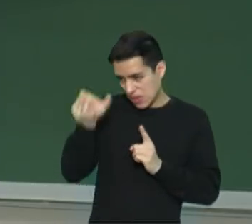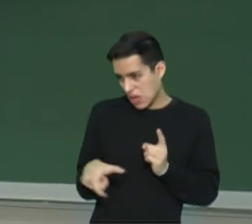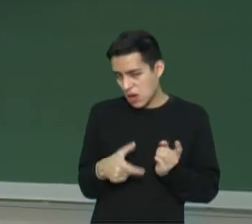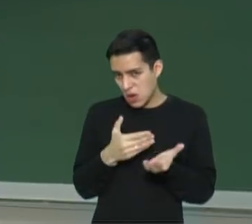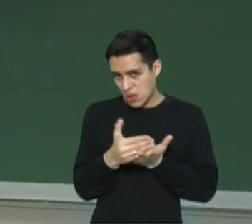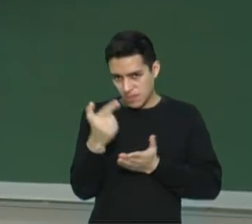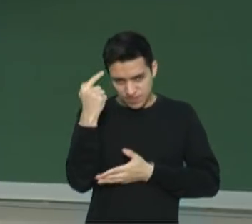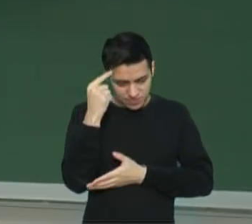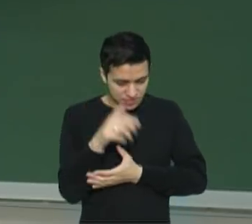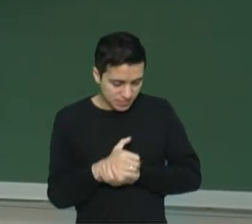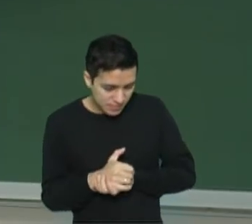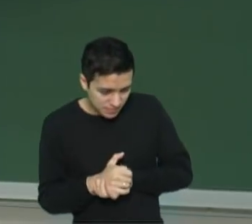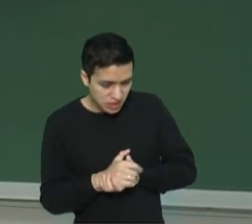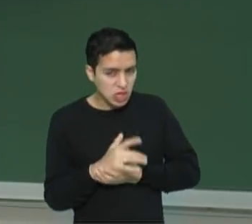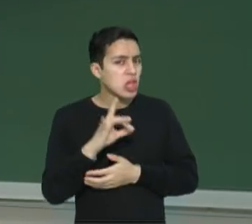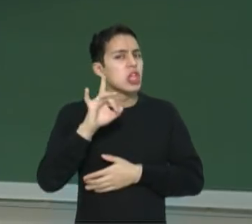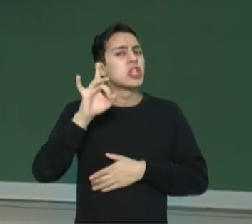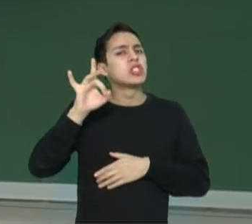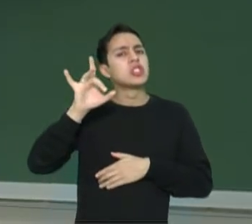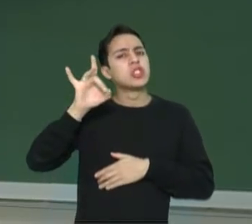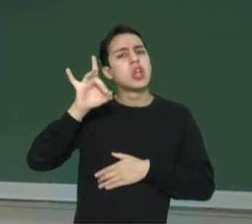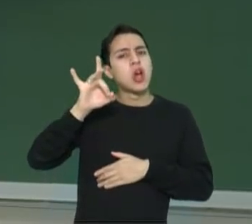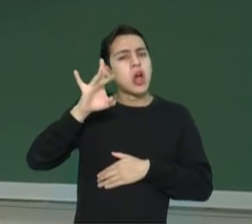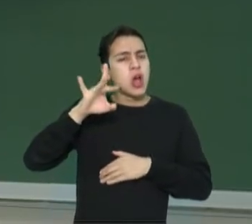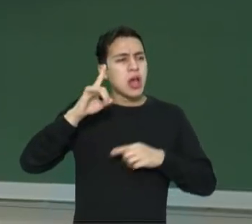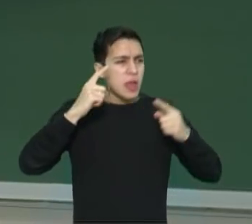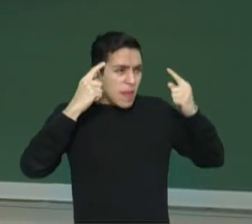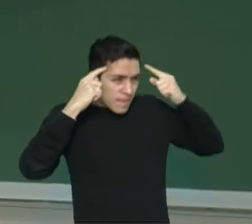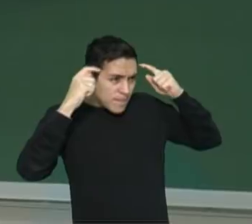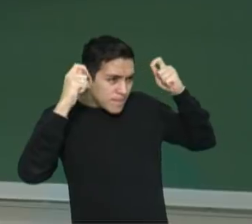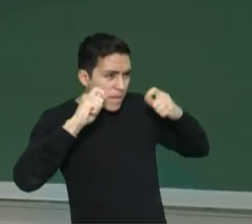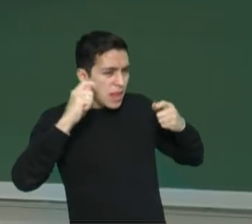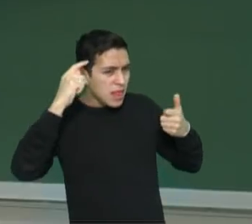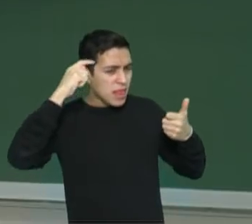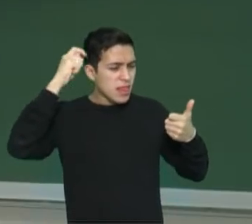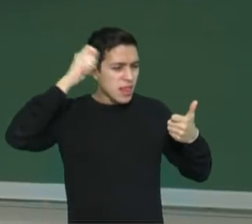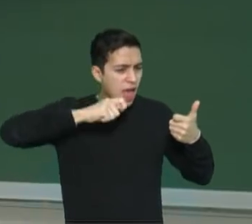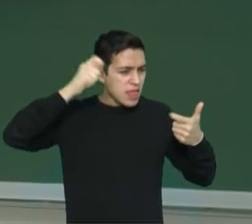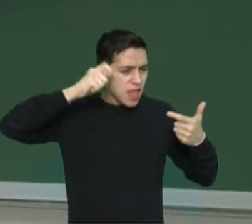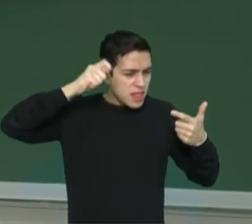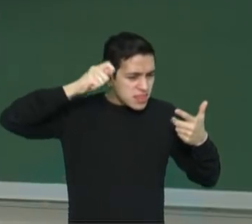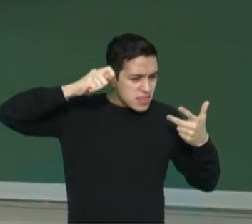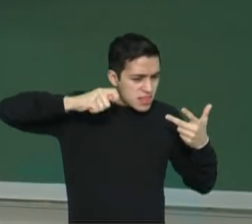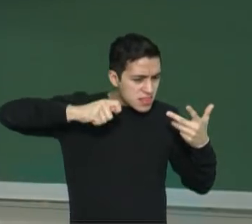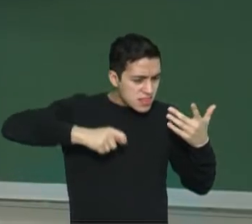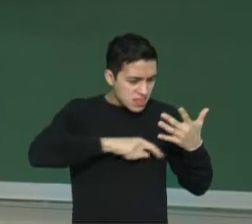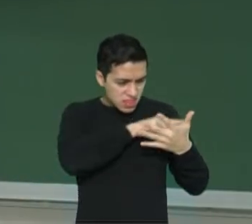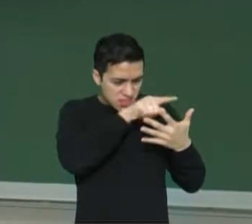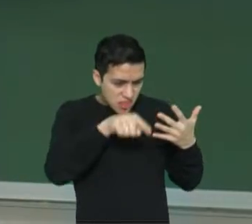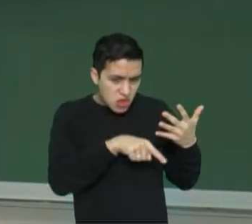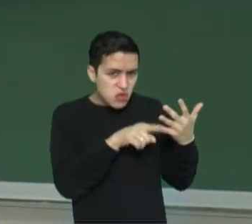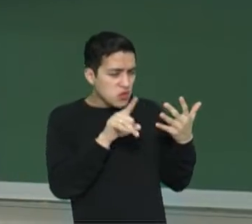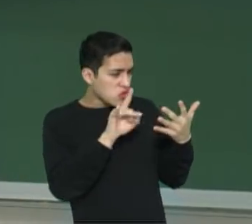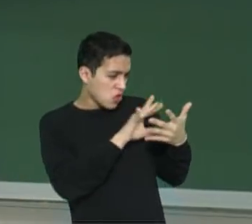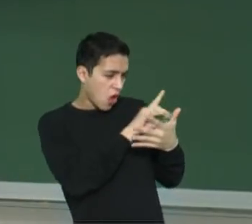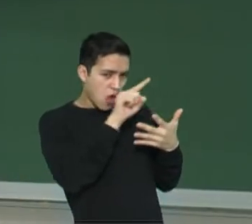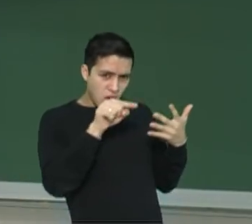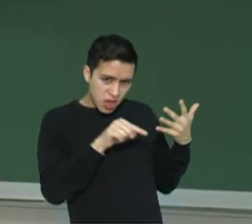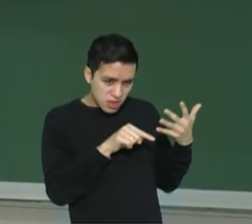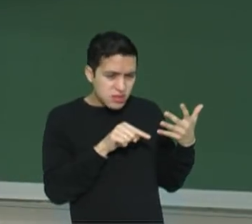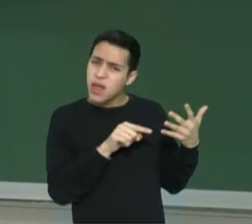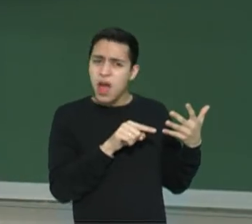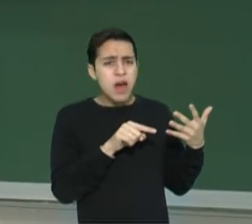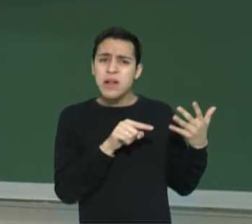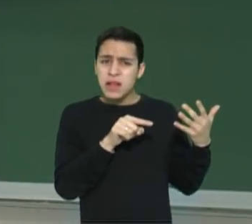bom, não são só as aptidões intelectuais, né, que devem ser favorecidas, há